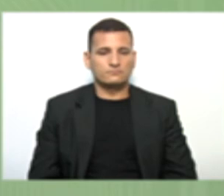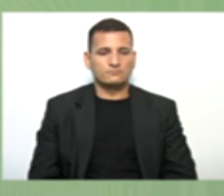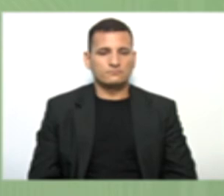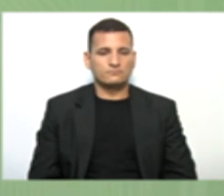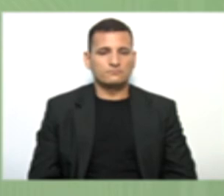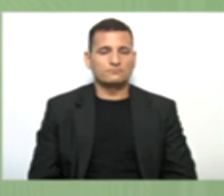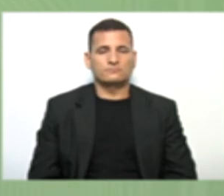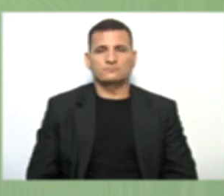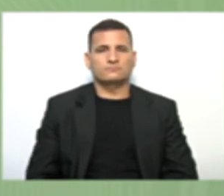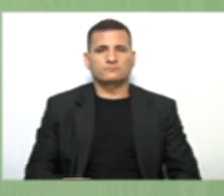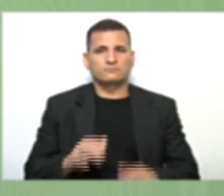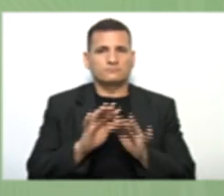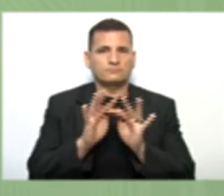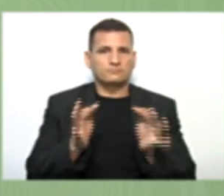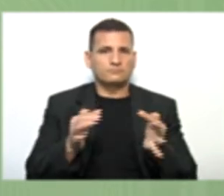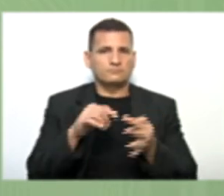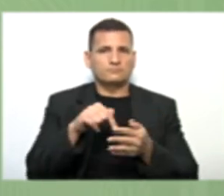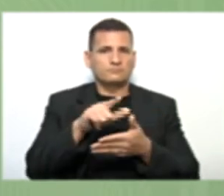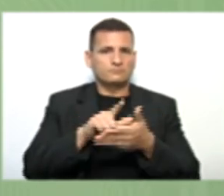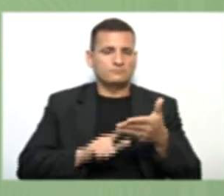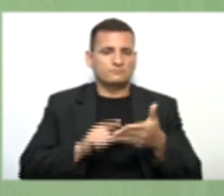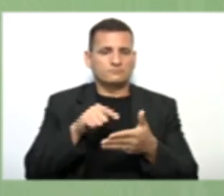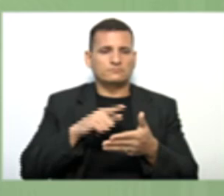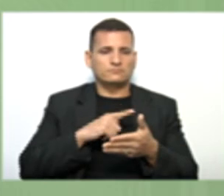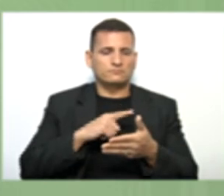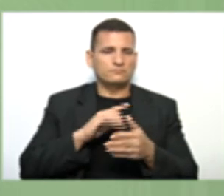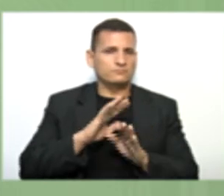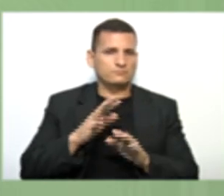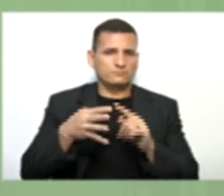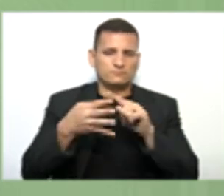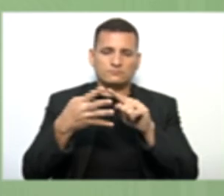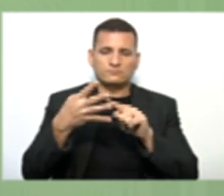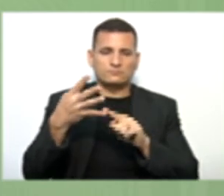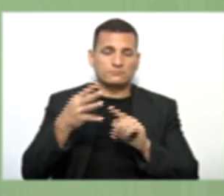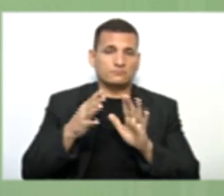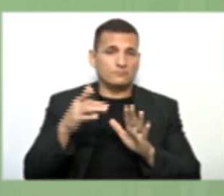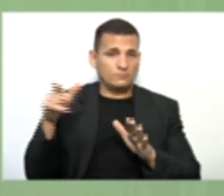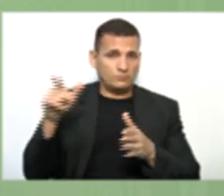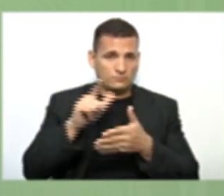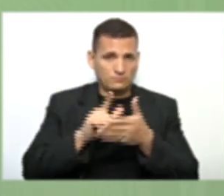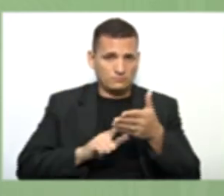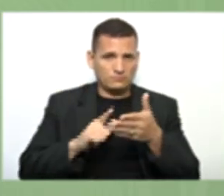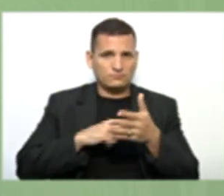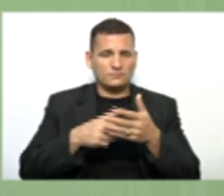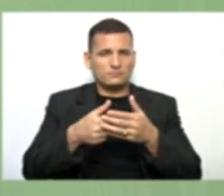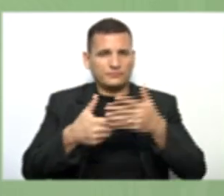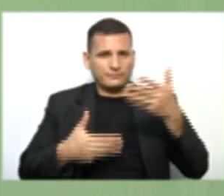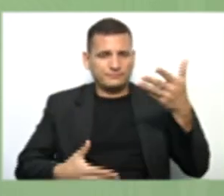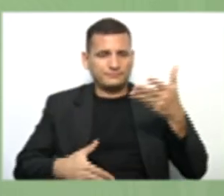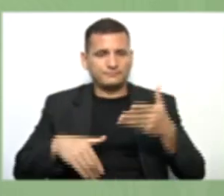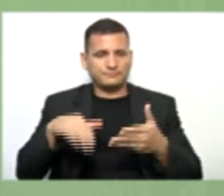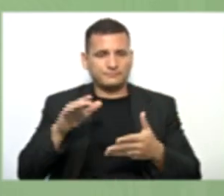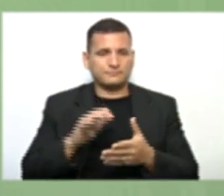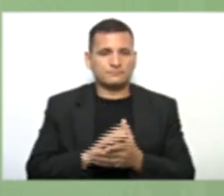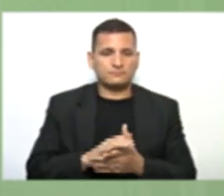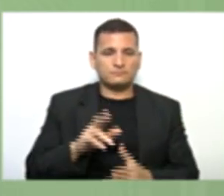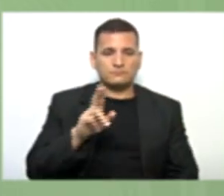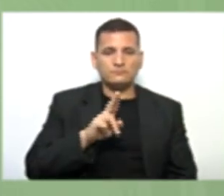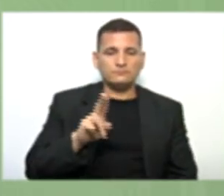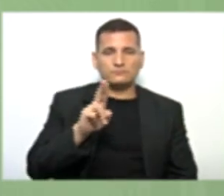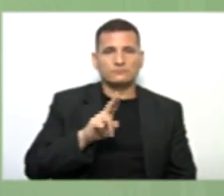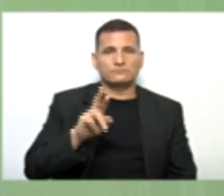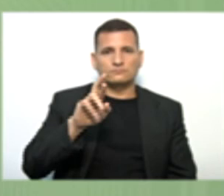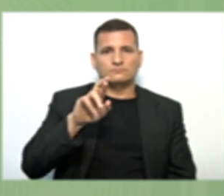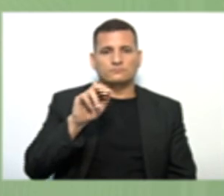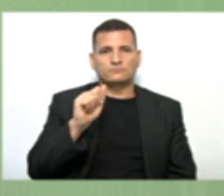essa lista aqui é bem simples, né? Ela tem apenas 4 entradas, tal, mas tem uma listinha aqui que tem um pouco mais, tá? Usando range, olha o nosso